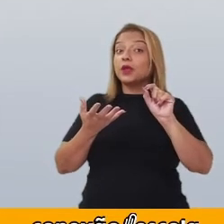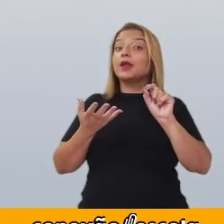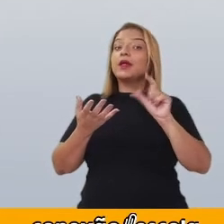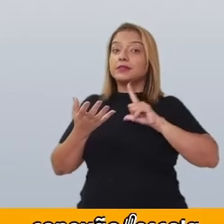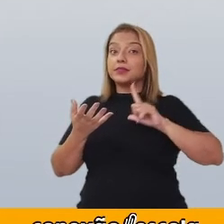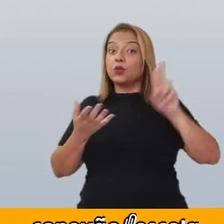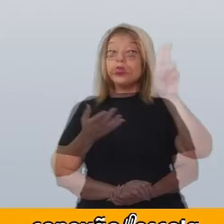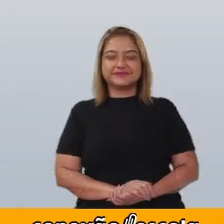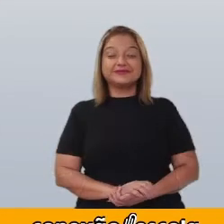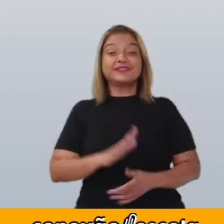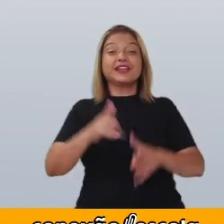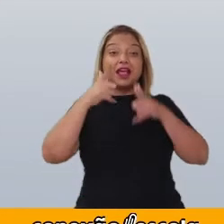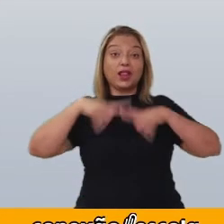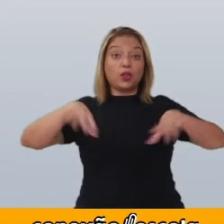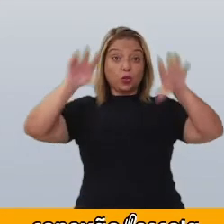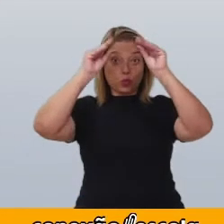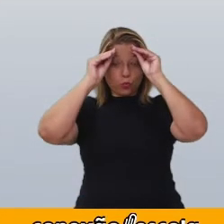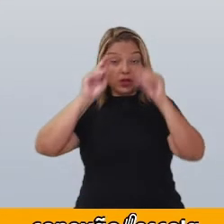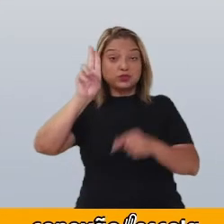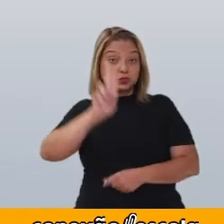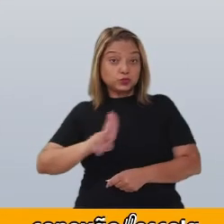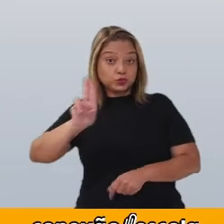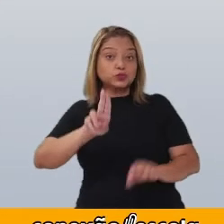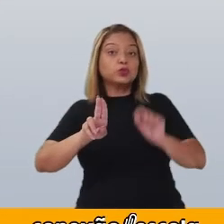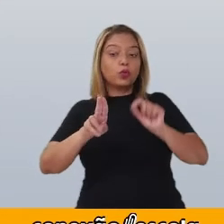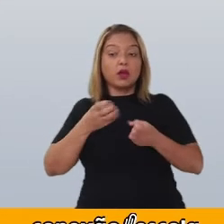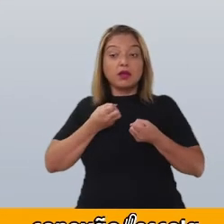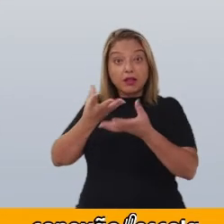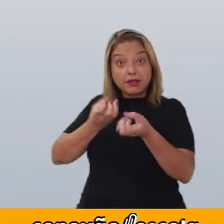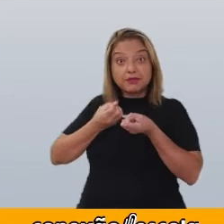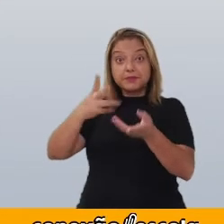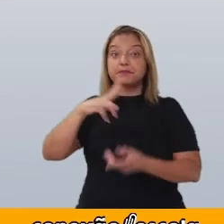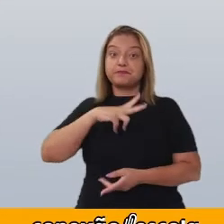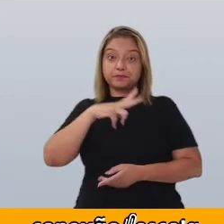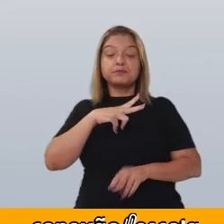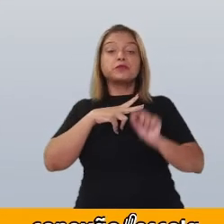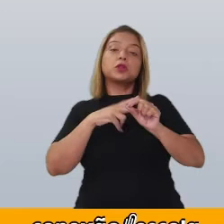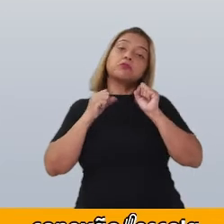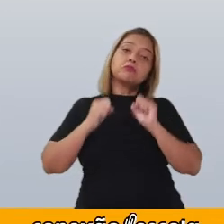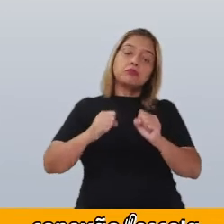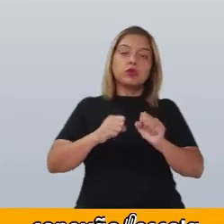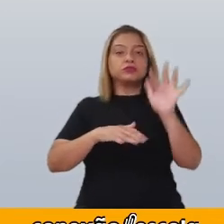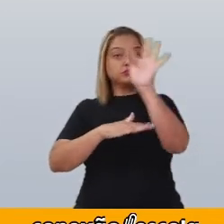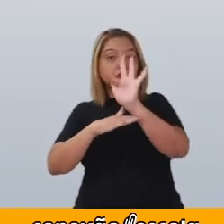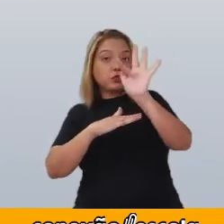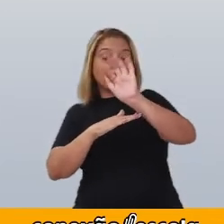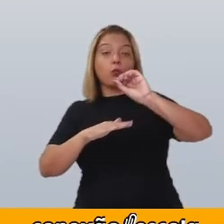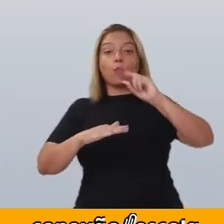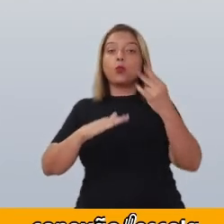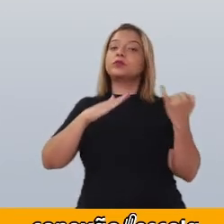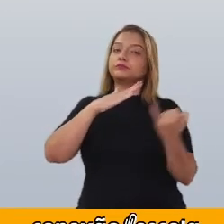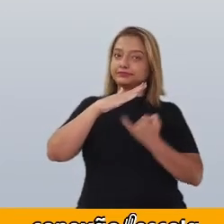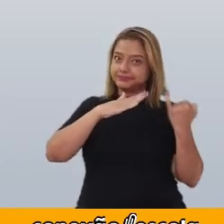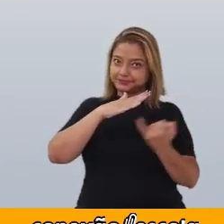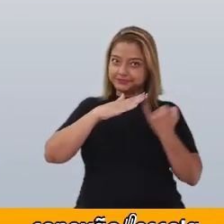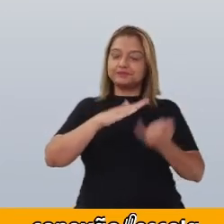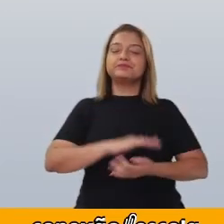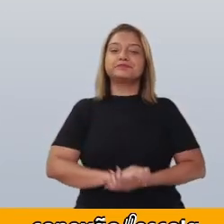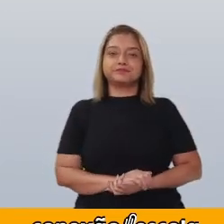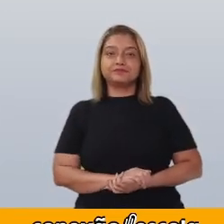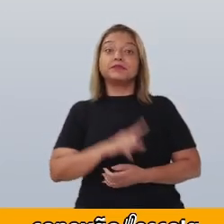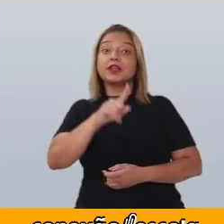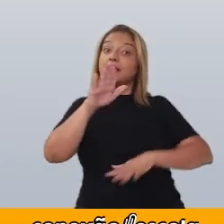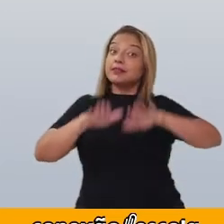só, a linguagem. A linguagem utilizada no relato pessoal pode ser formal ou